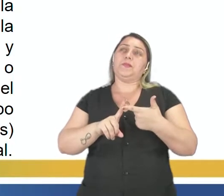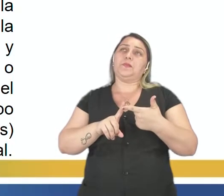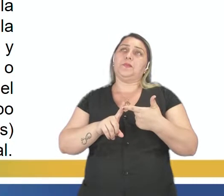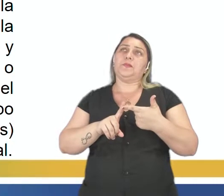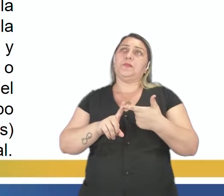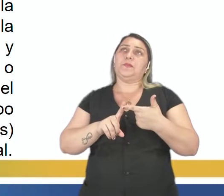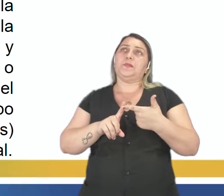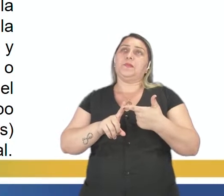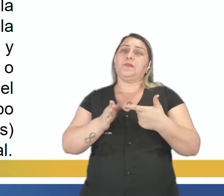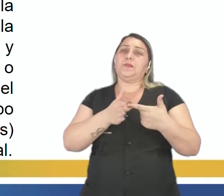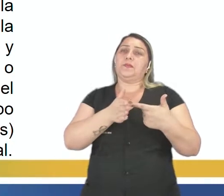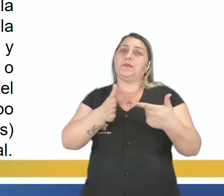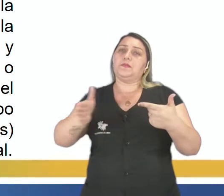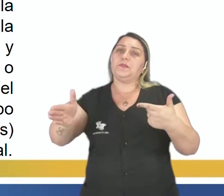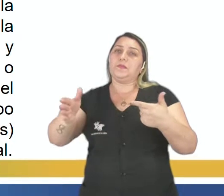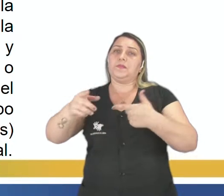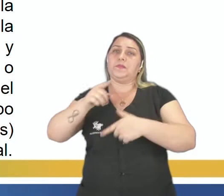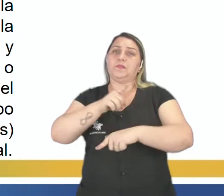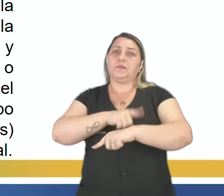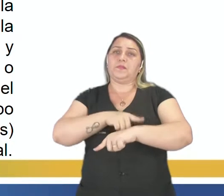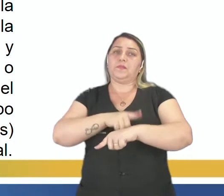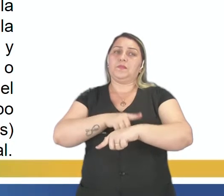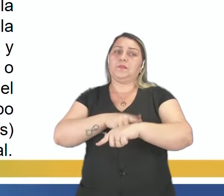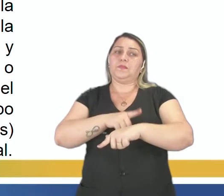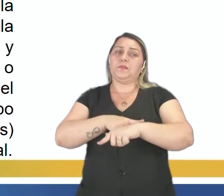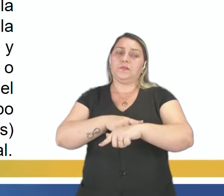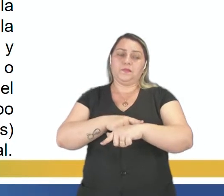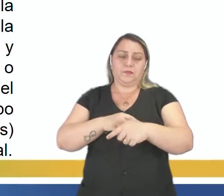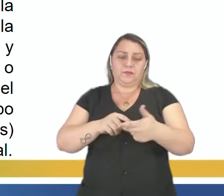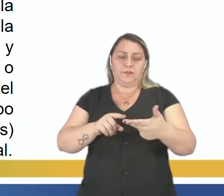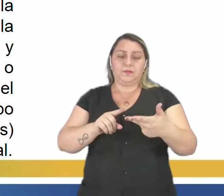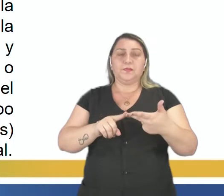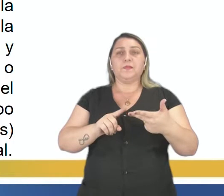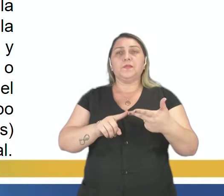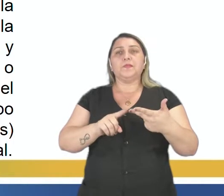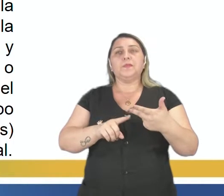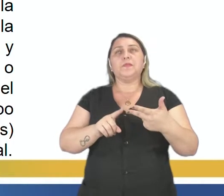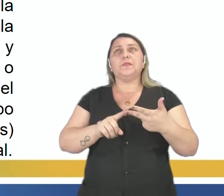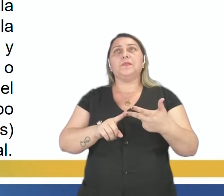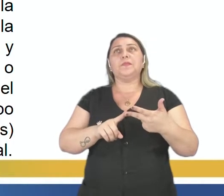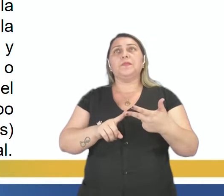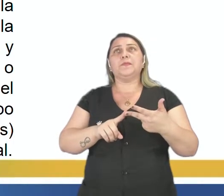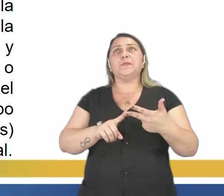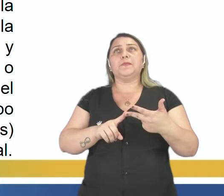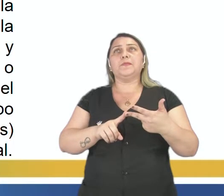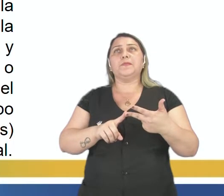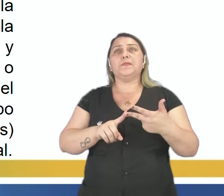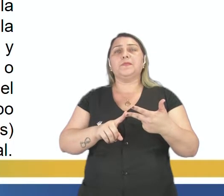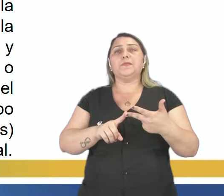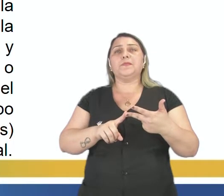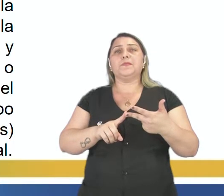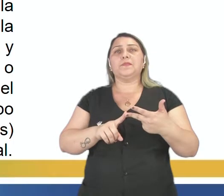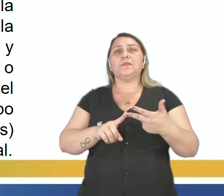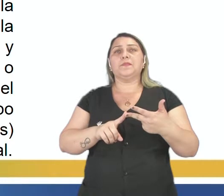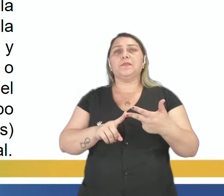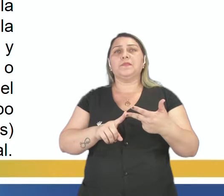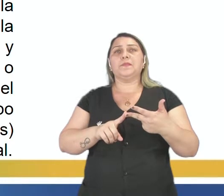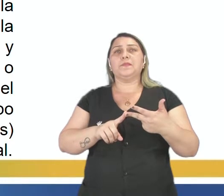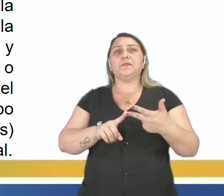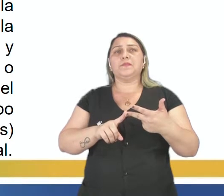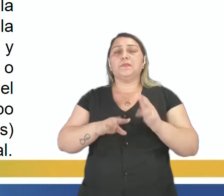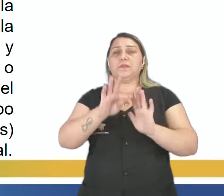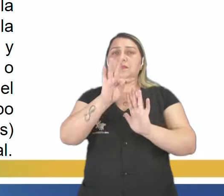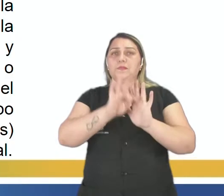Também tem a sequência cronológica, né? E também temos a voz do